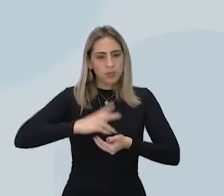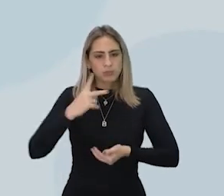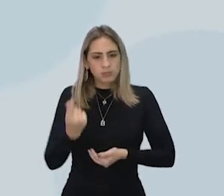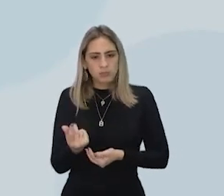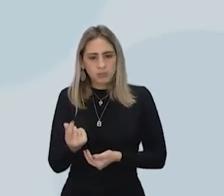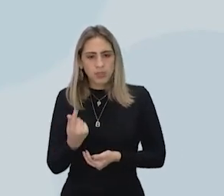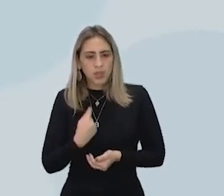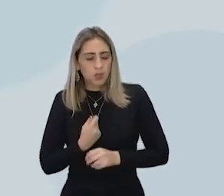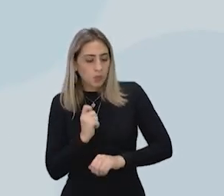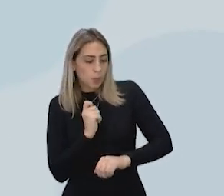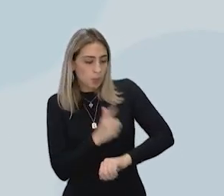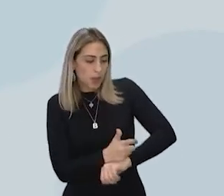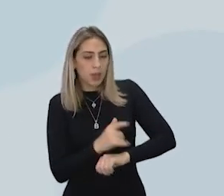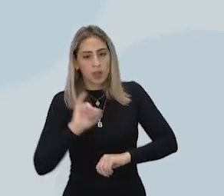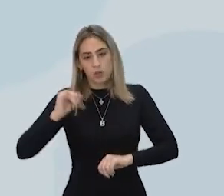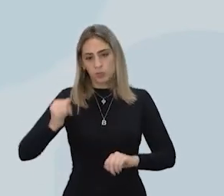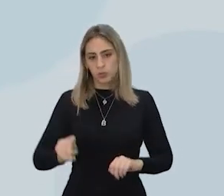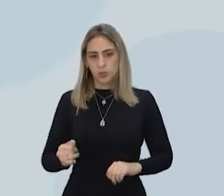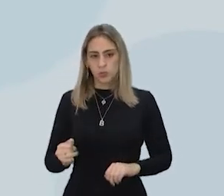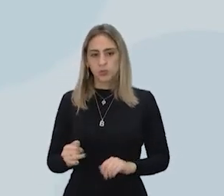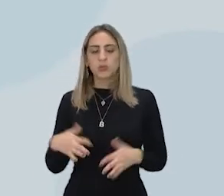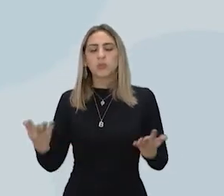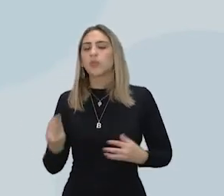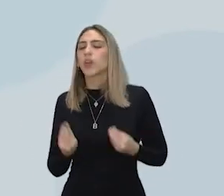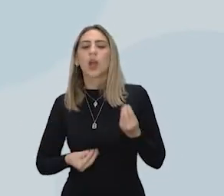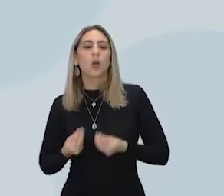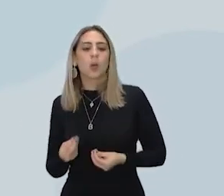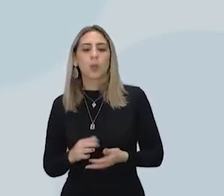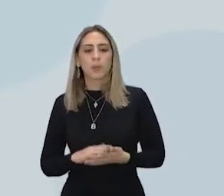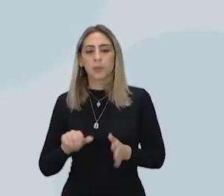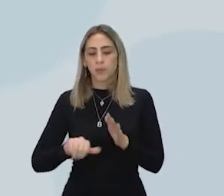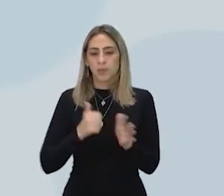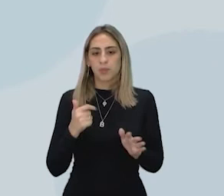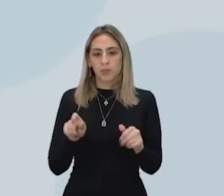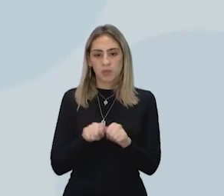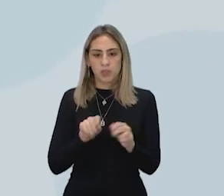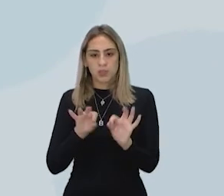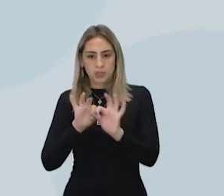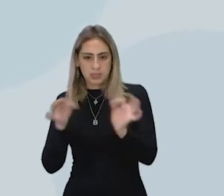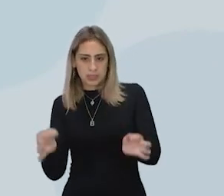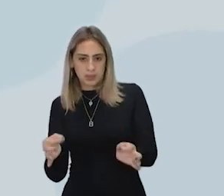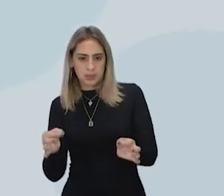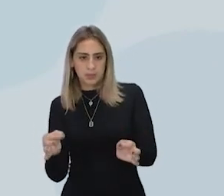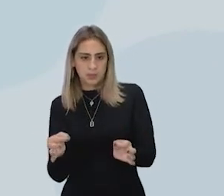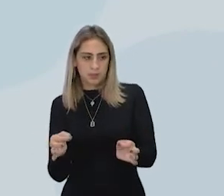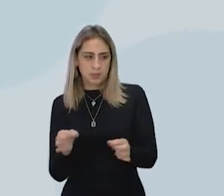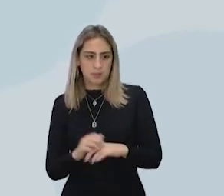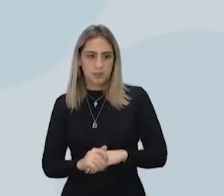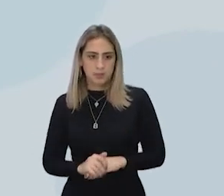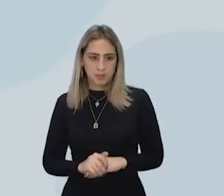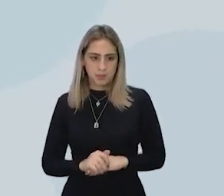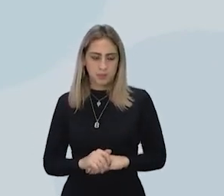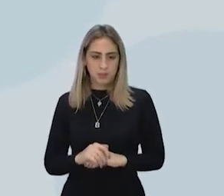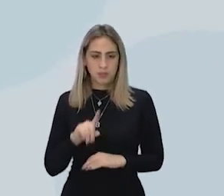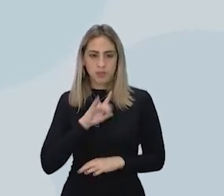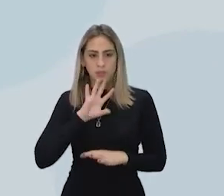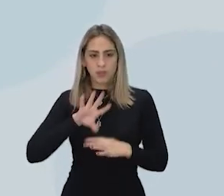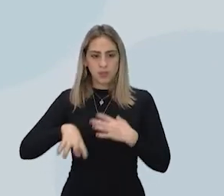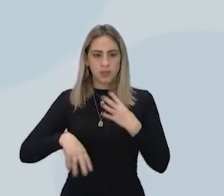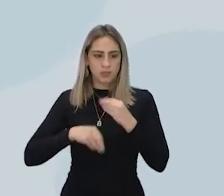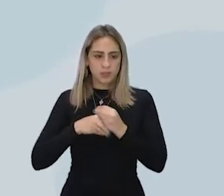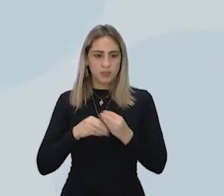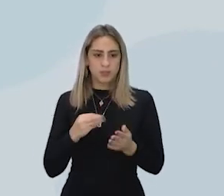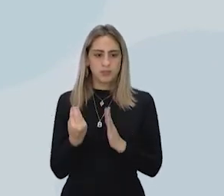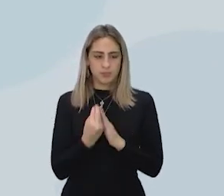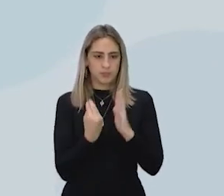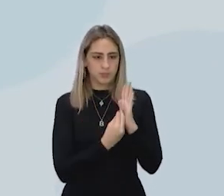te pagar uns juros. Então, vai ficar assim, ó. Primeiro, vamos fazer com o simples e depois com o composto, tá bom? Aplicando